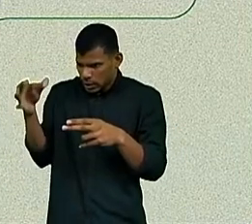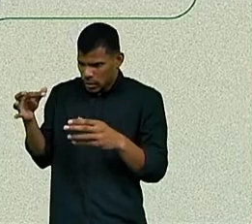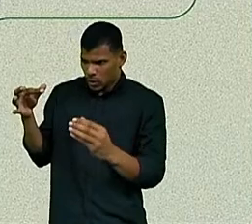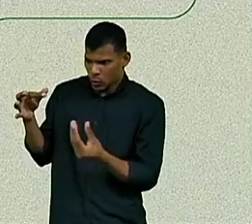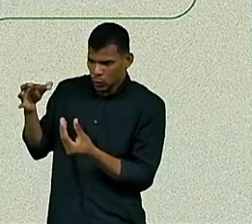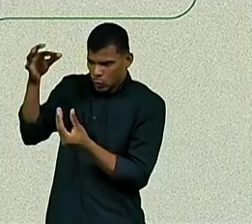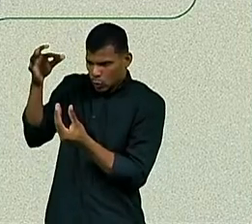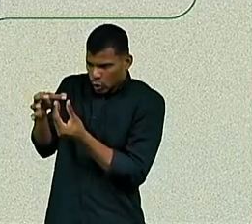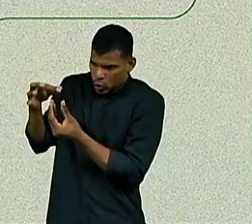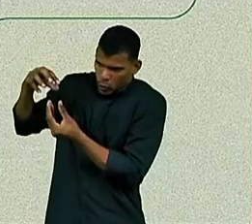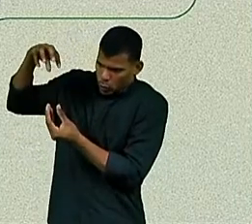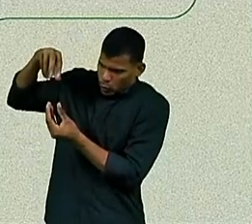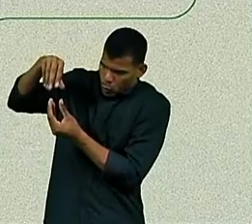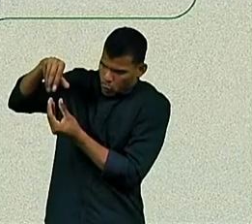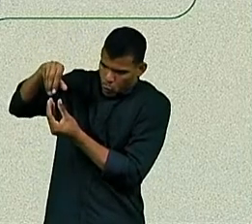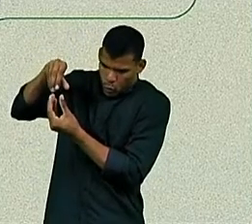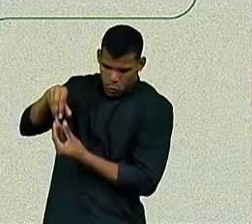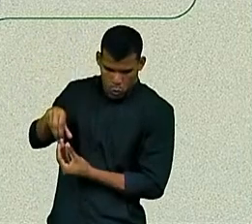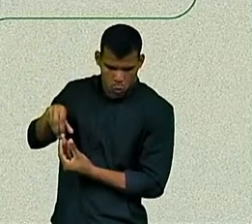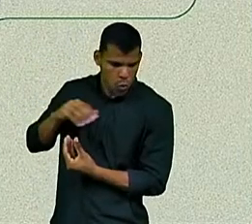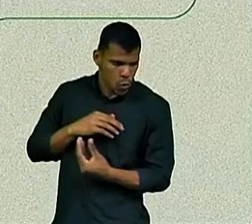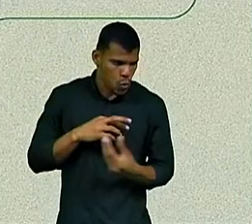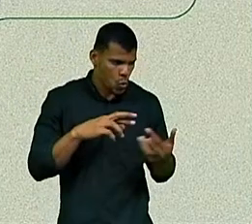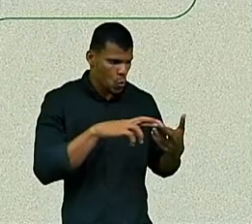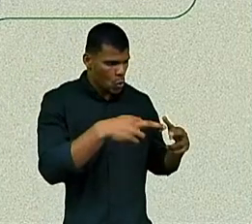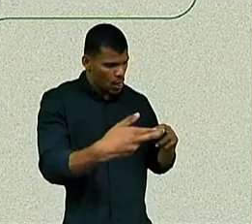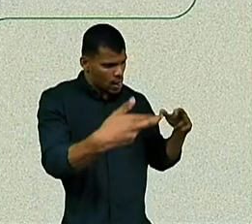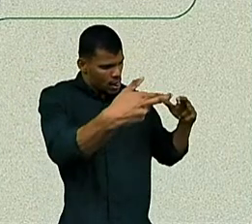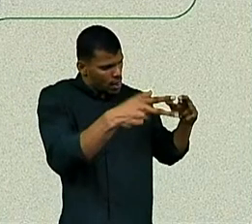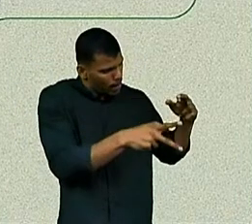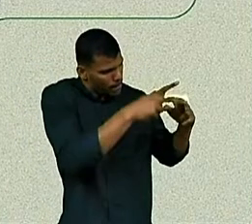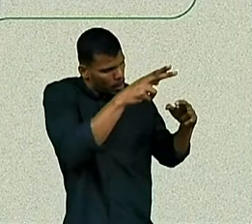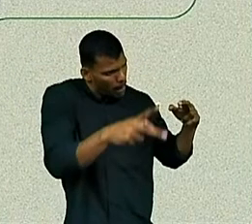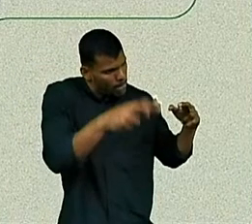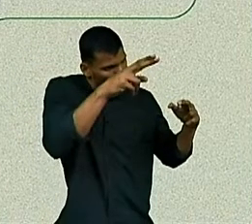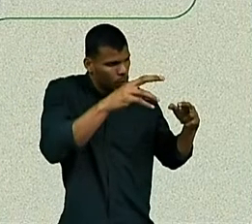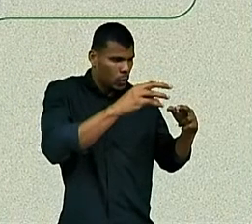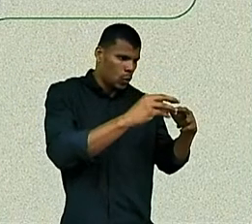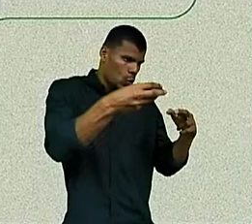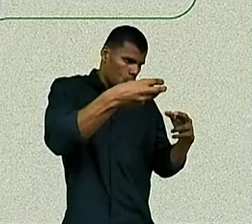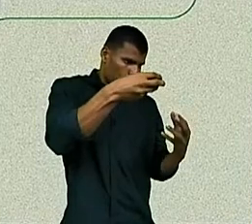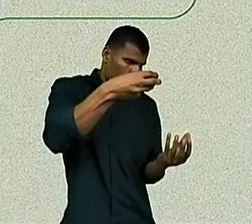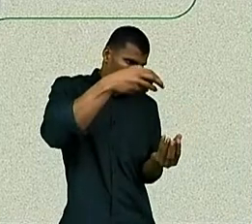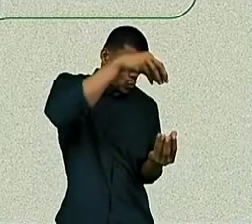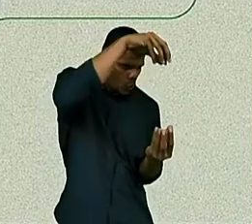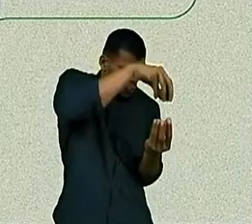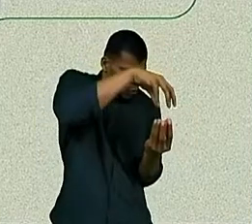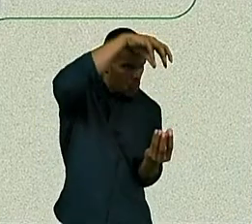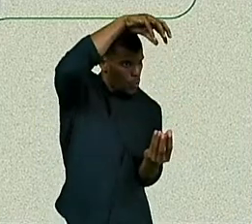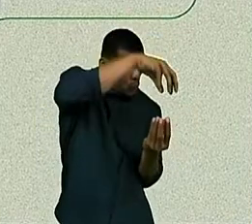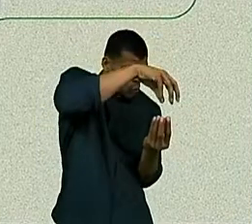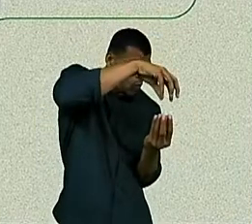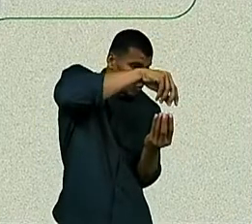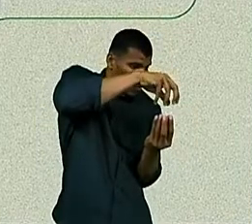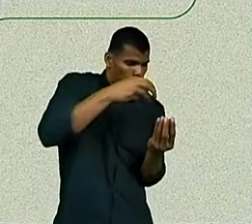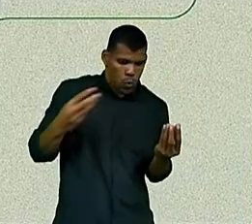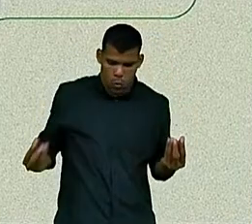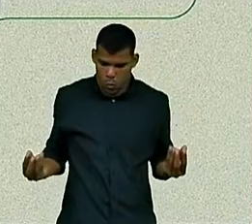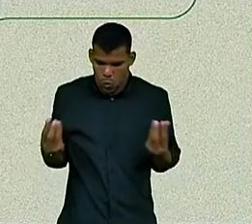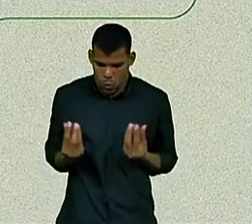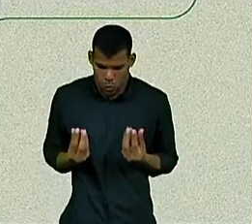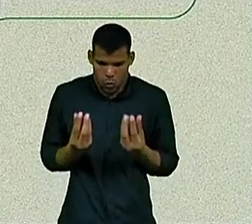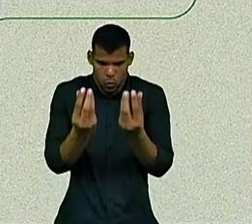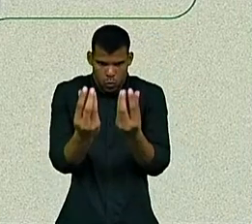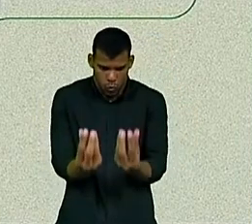Você já conhece essa técnica só que para realizar essa técnica nós temos o passo a passo